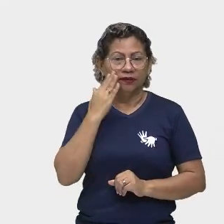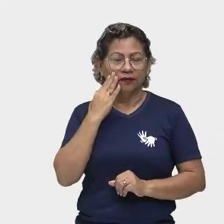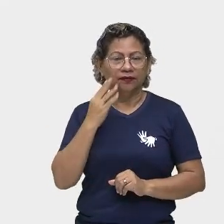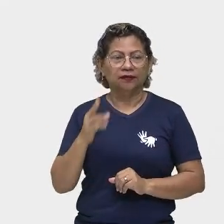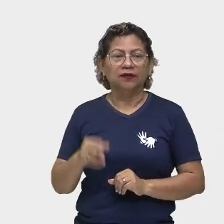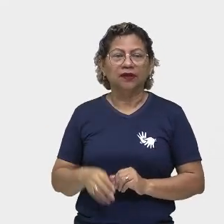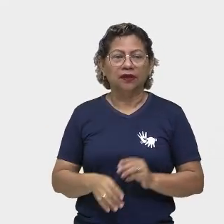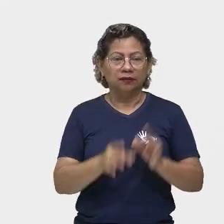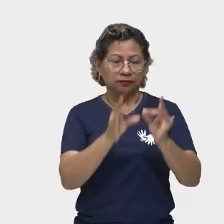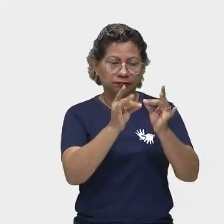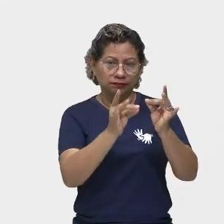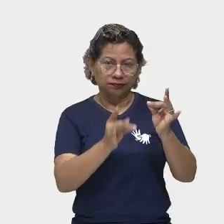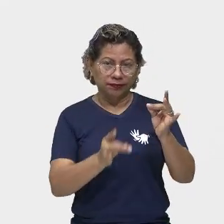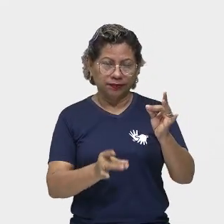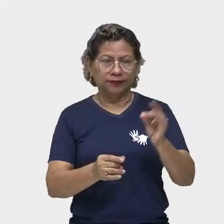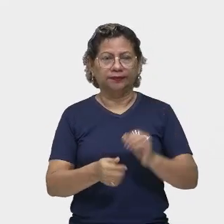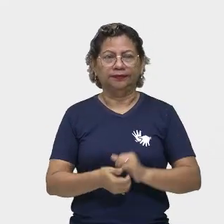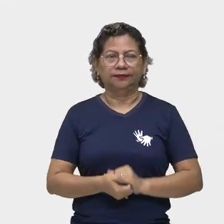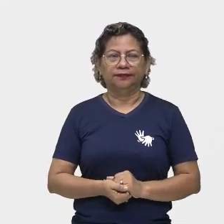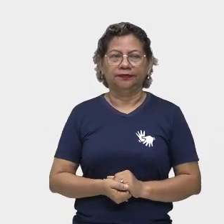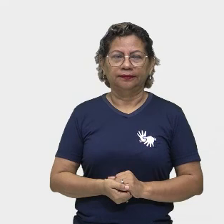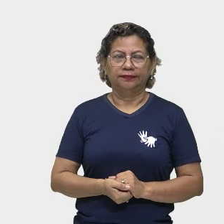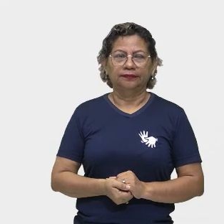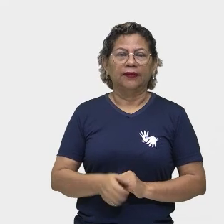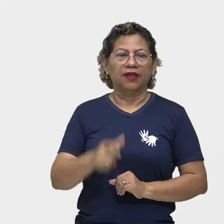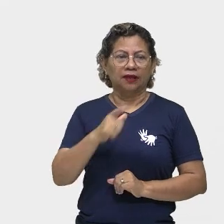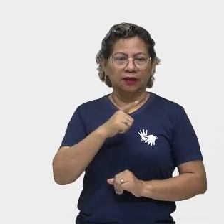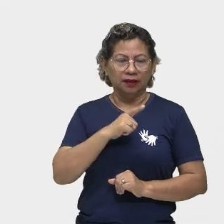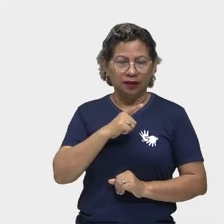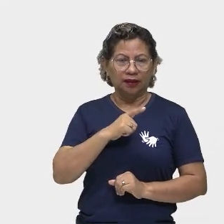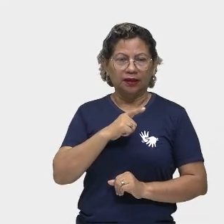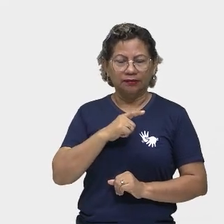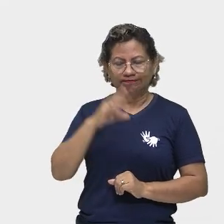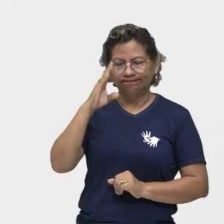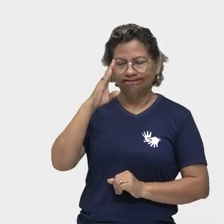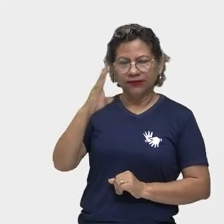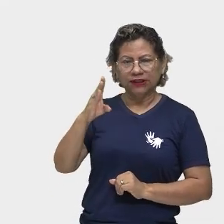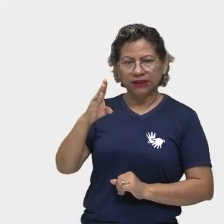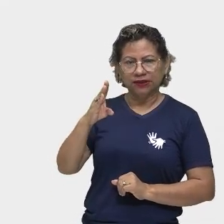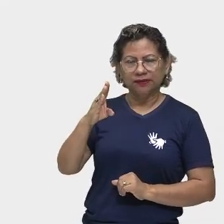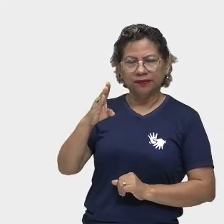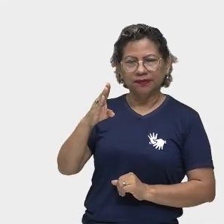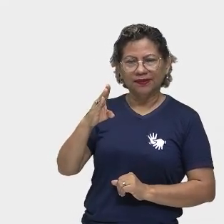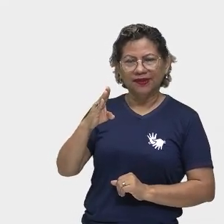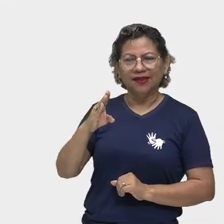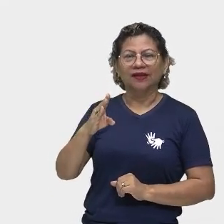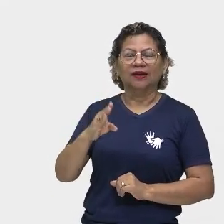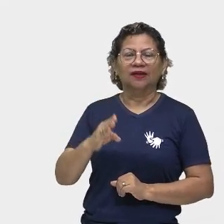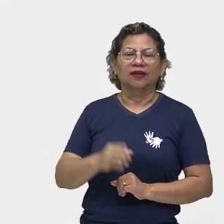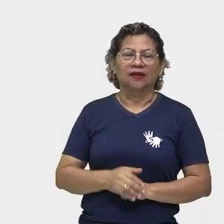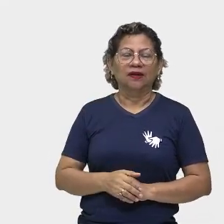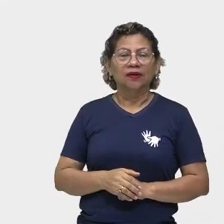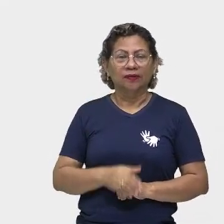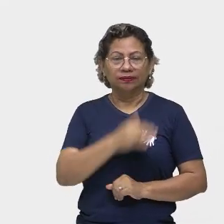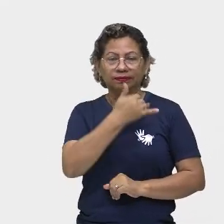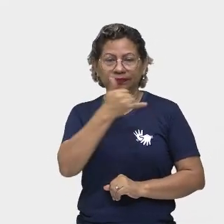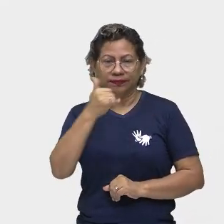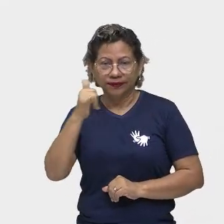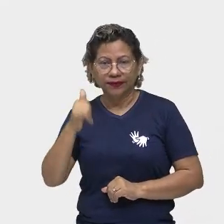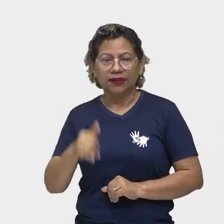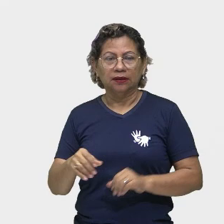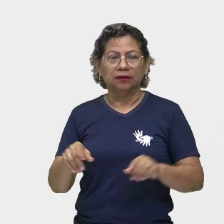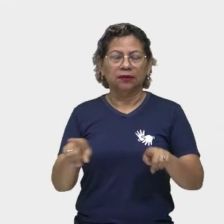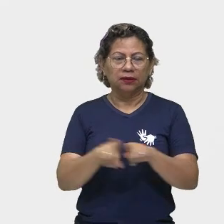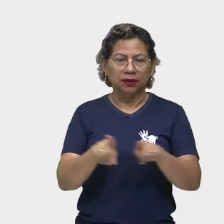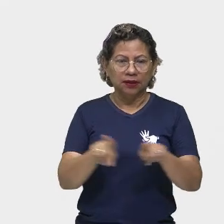nosso comentário. Ele fornece fontes para as usinas produtoras de eletricidade e ele atua também